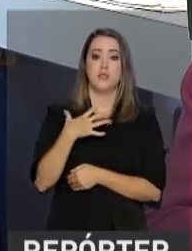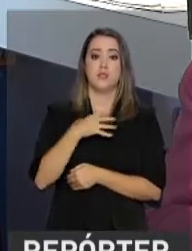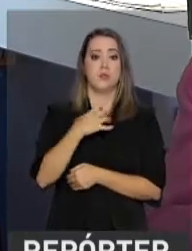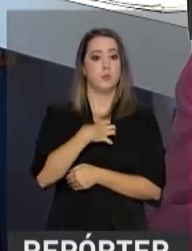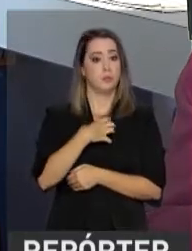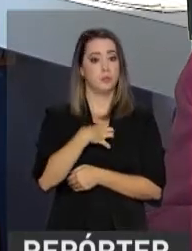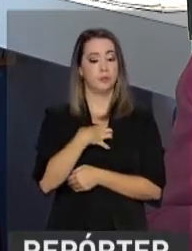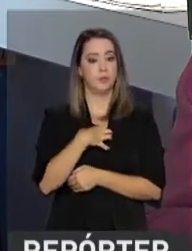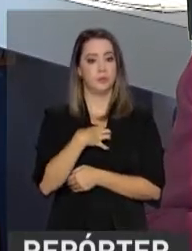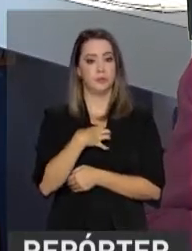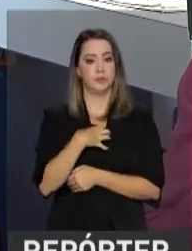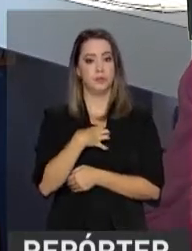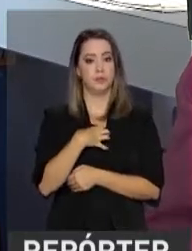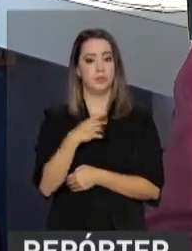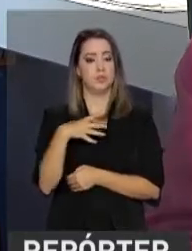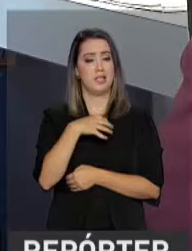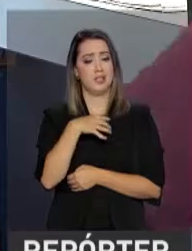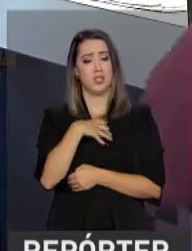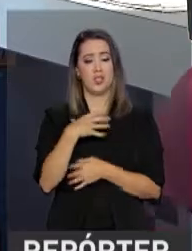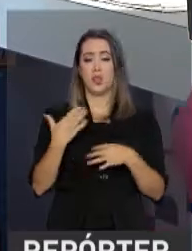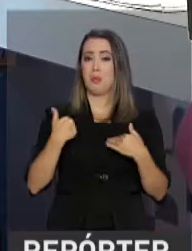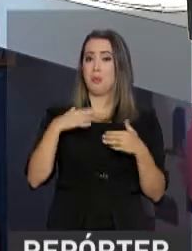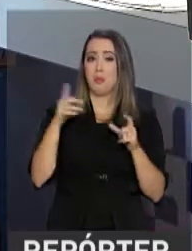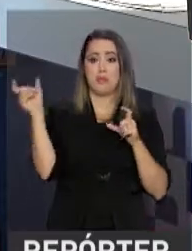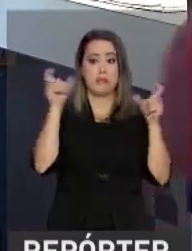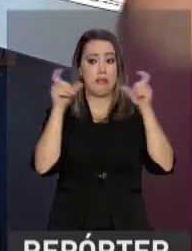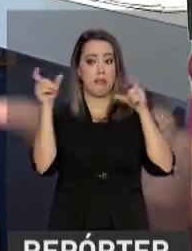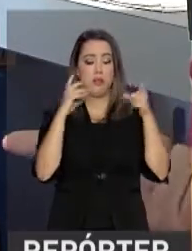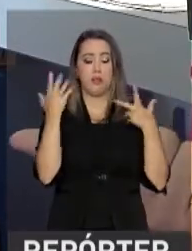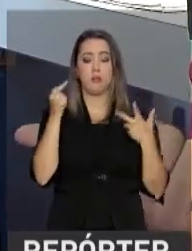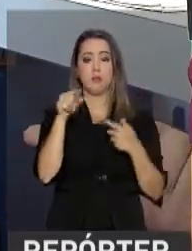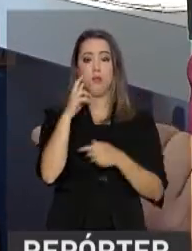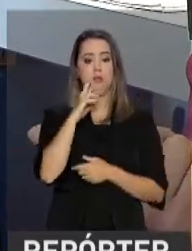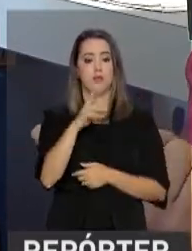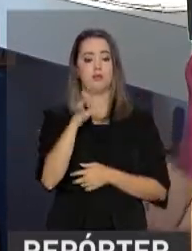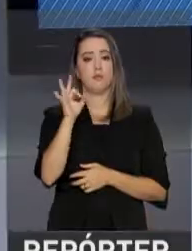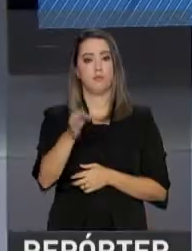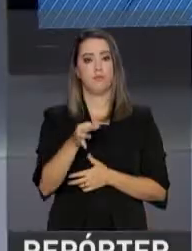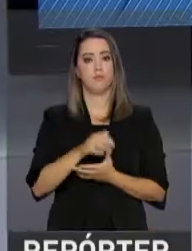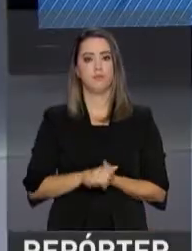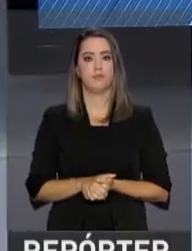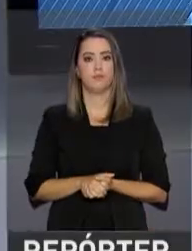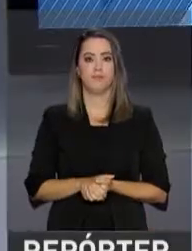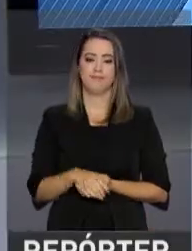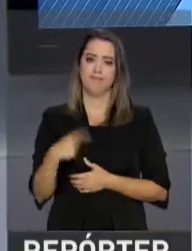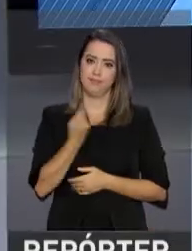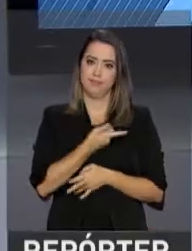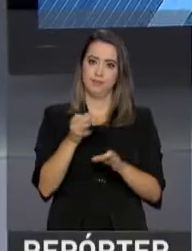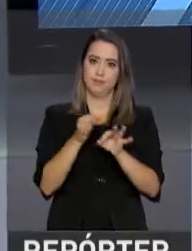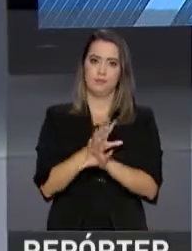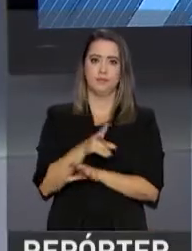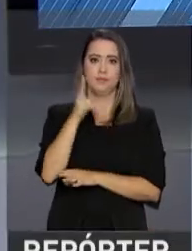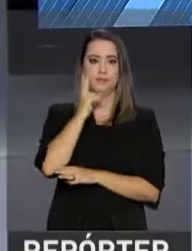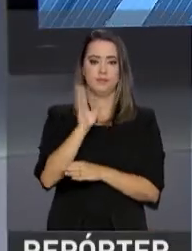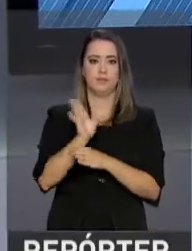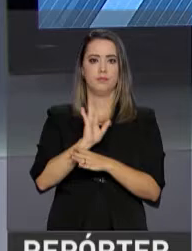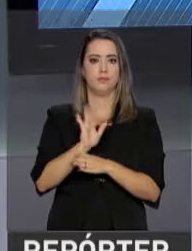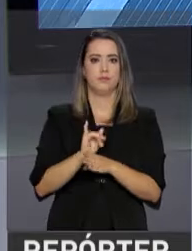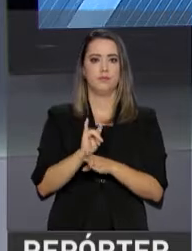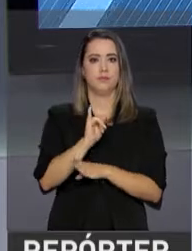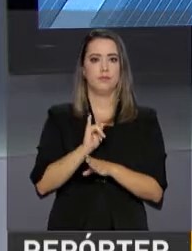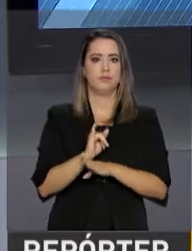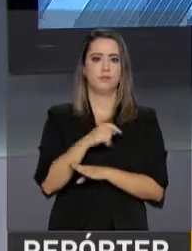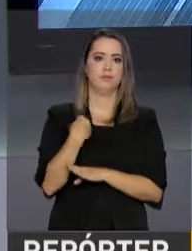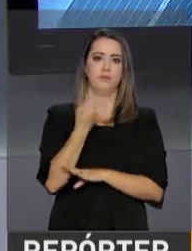mais é faz com que a gente fique mais atento a isso ele vai ver o resultado né nós ficamos por aqui você pode rever